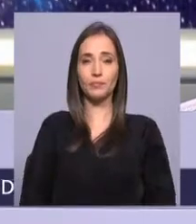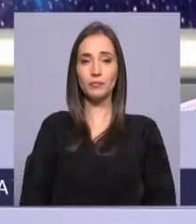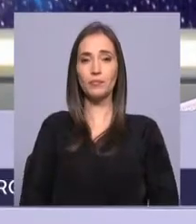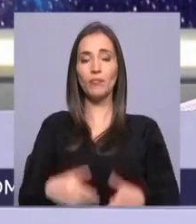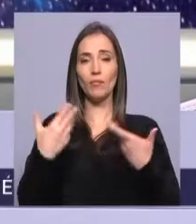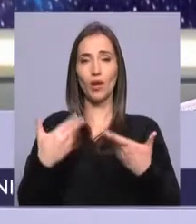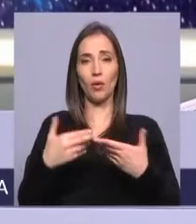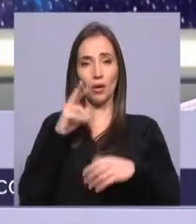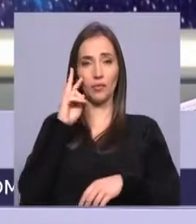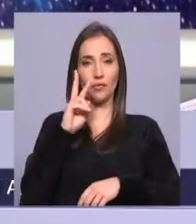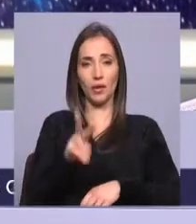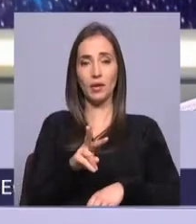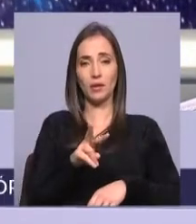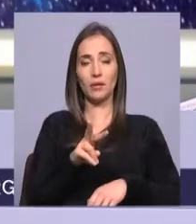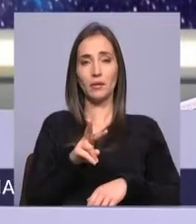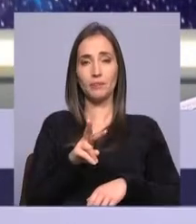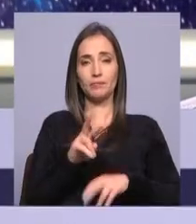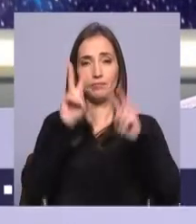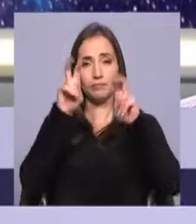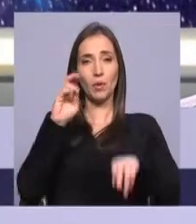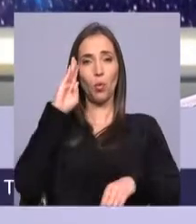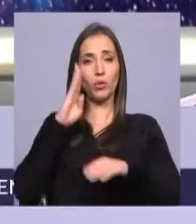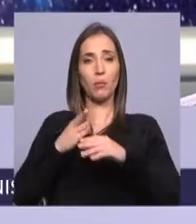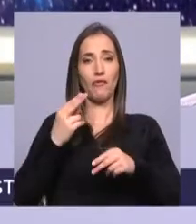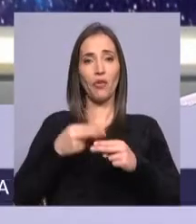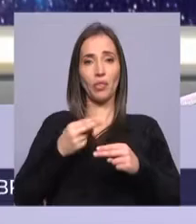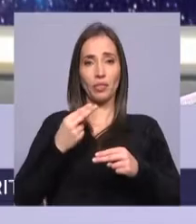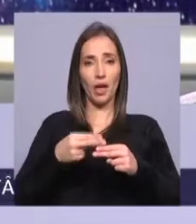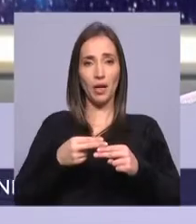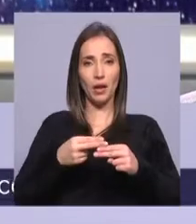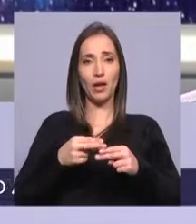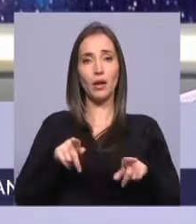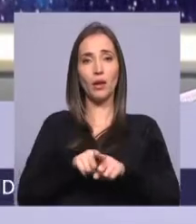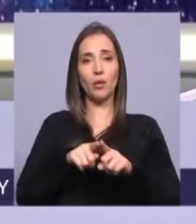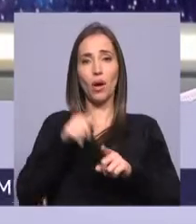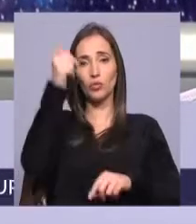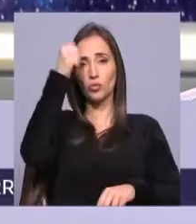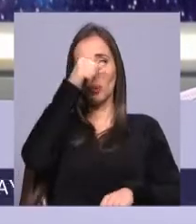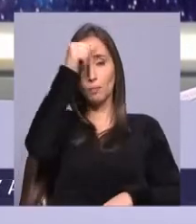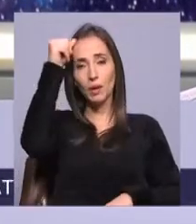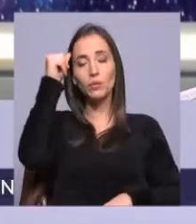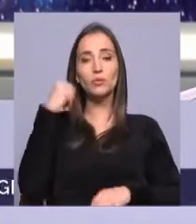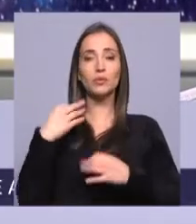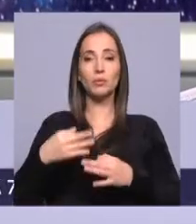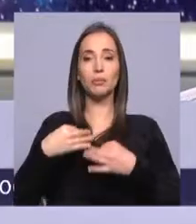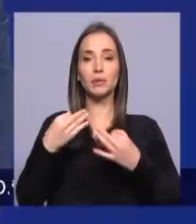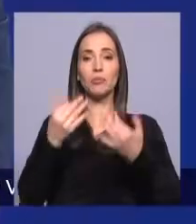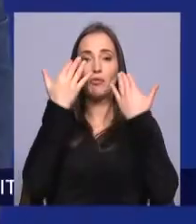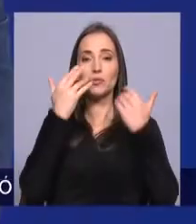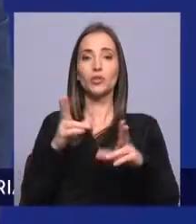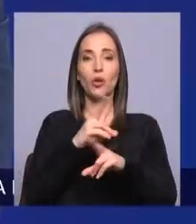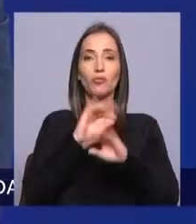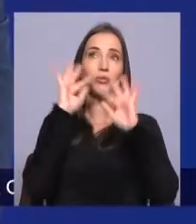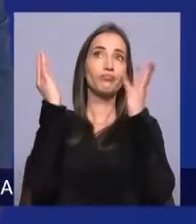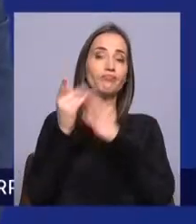Vamos abrir agora espaço para a última fronteira, como costuma acontecer ao domingo, com as novidades do mundo da astronomia e